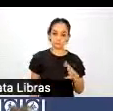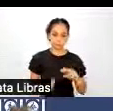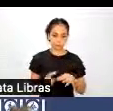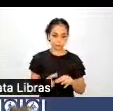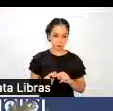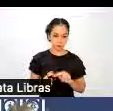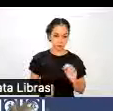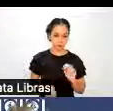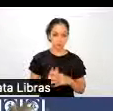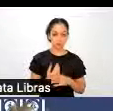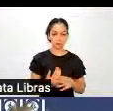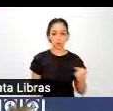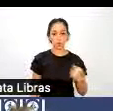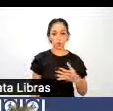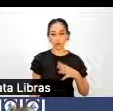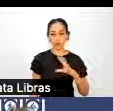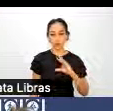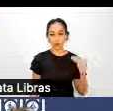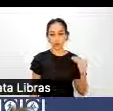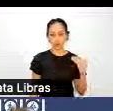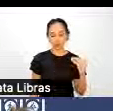um novo modelo de